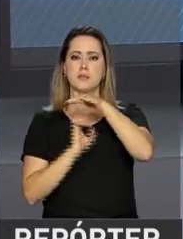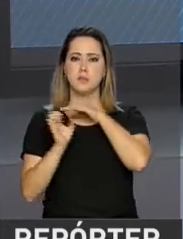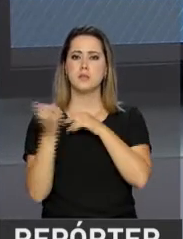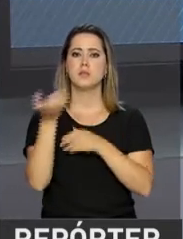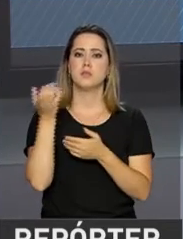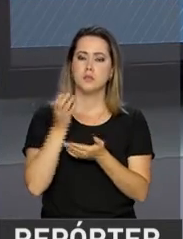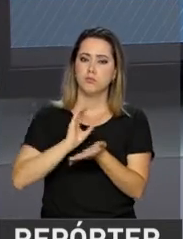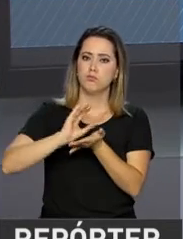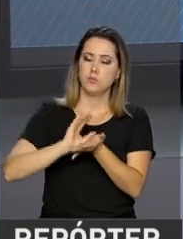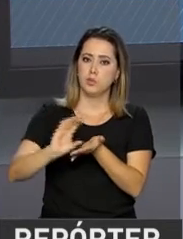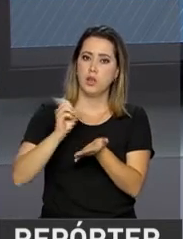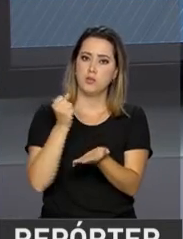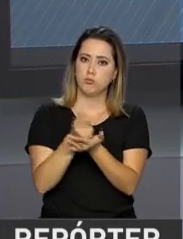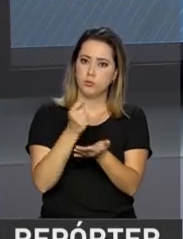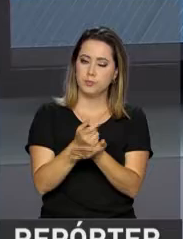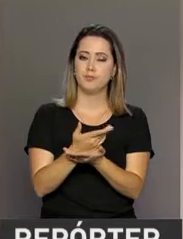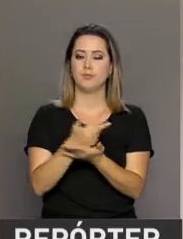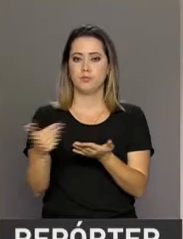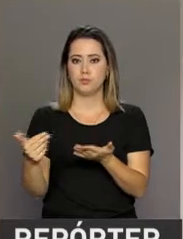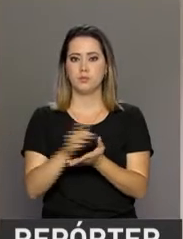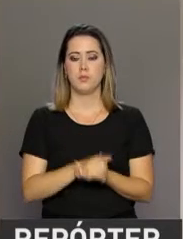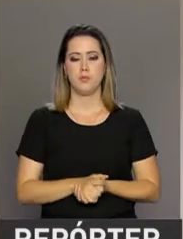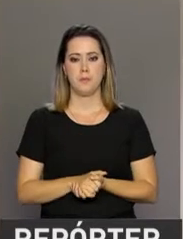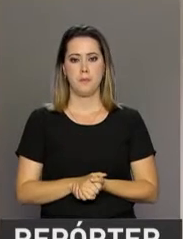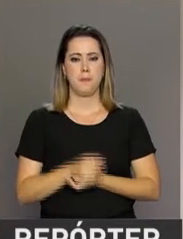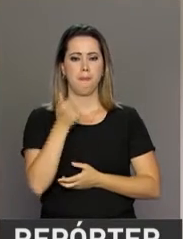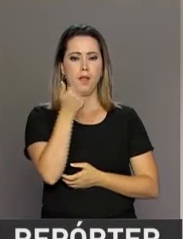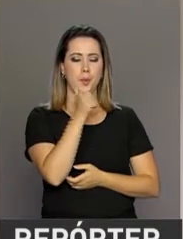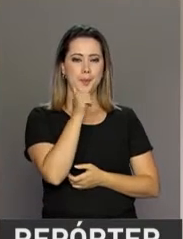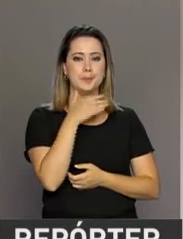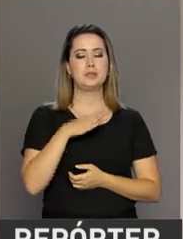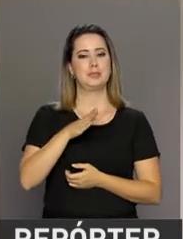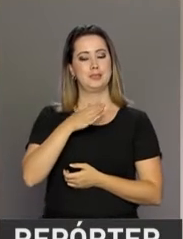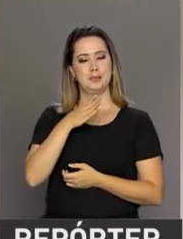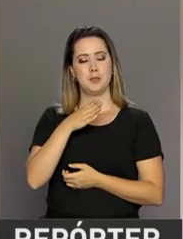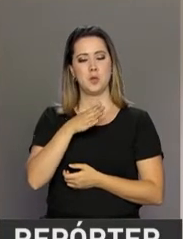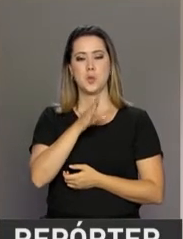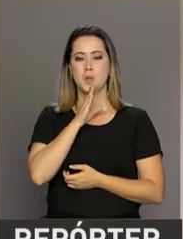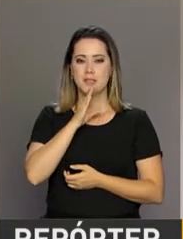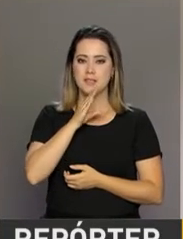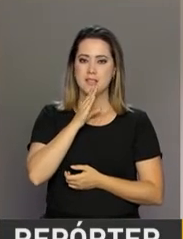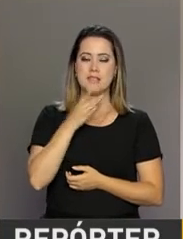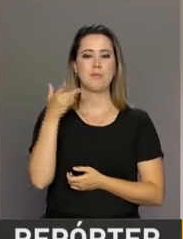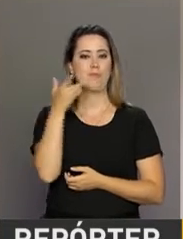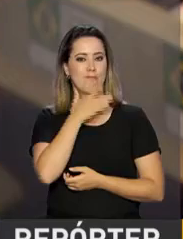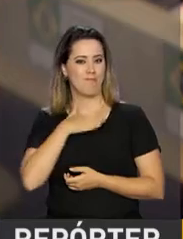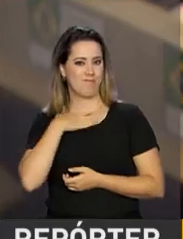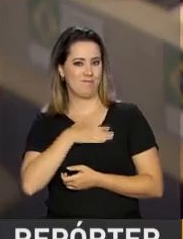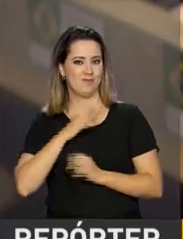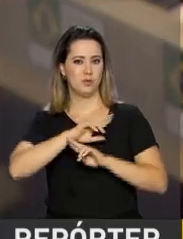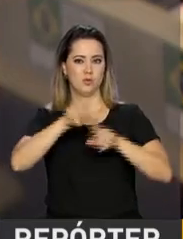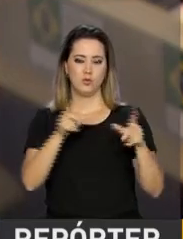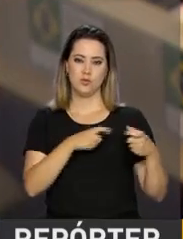que querem investir no setor uma bebida conhecida e apreciada por muitas culturas e hoje